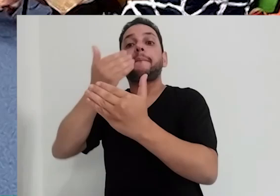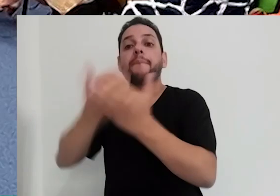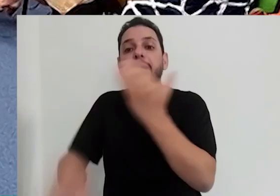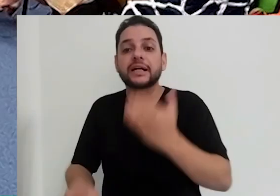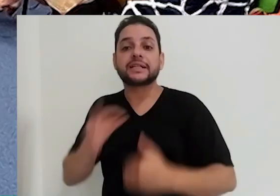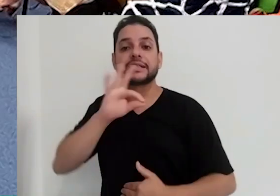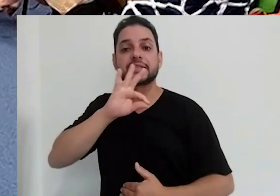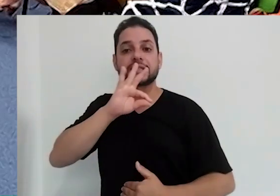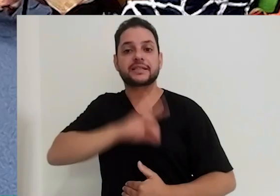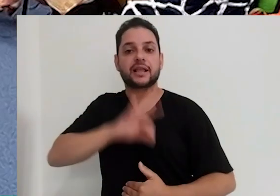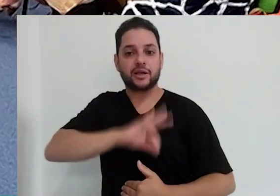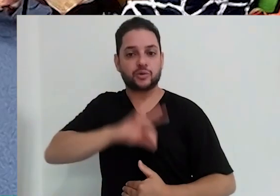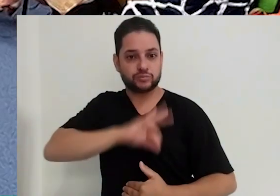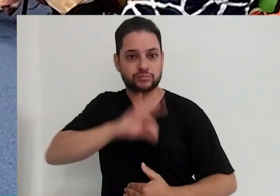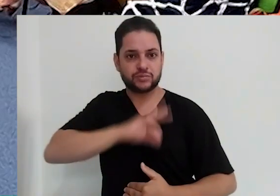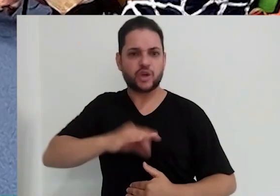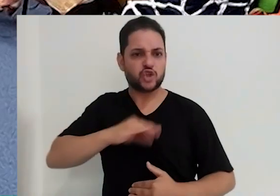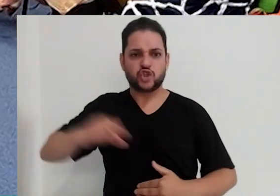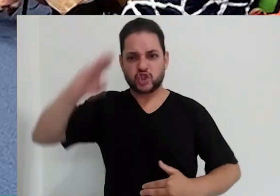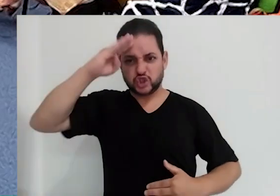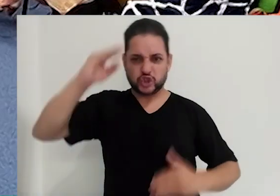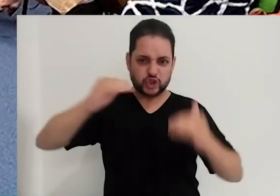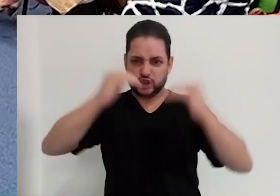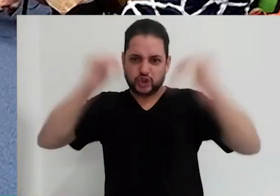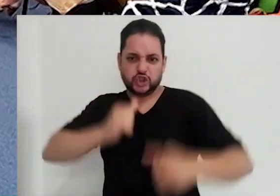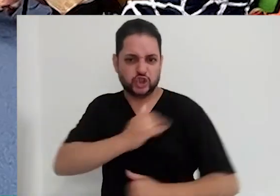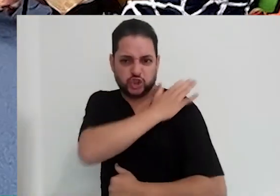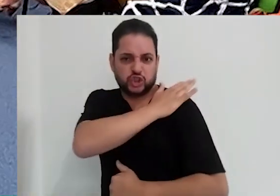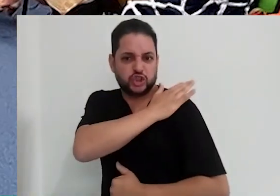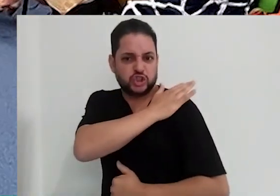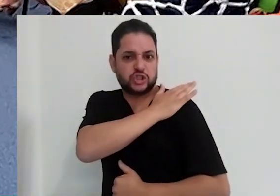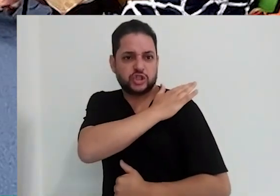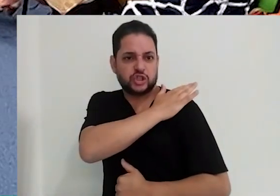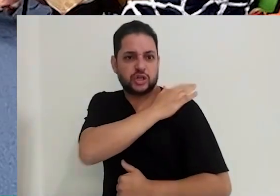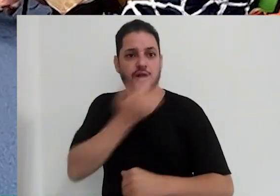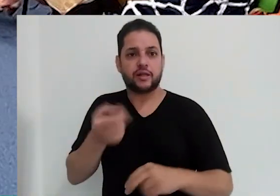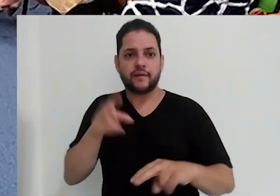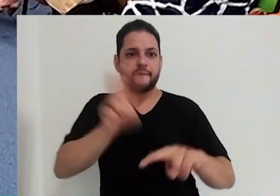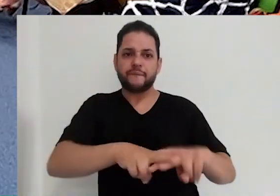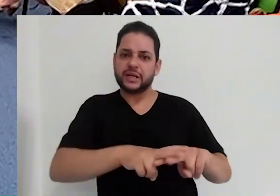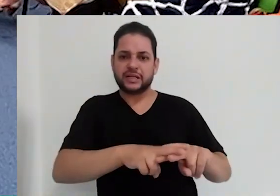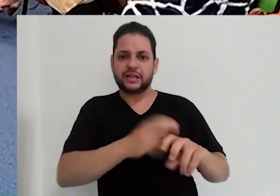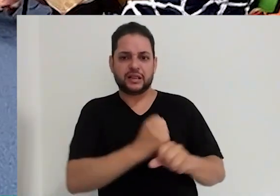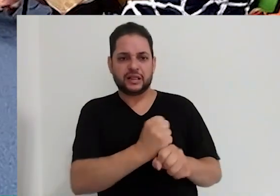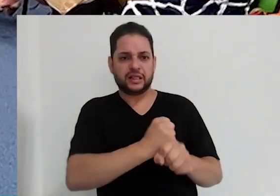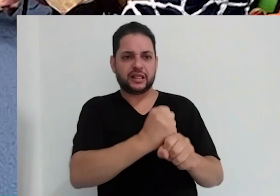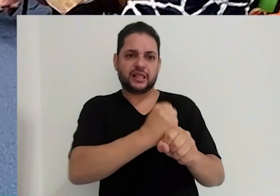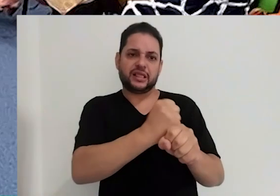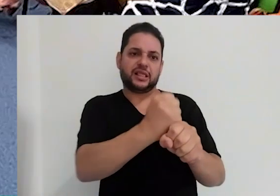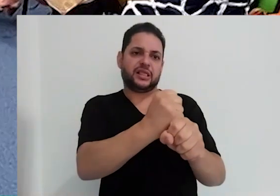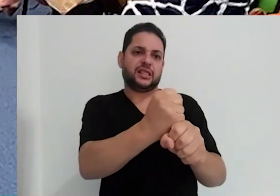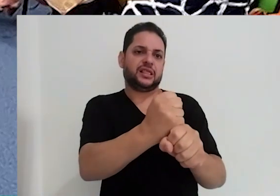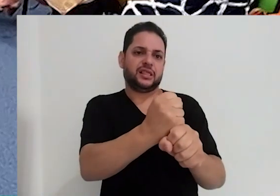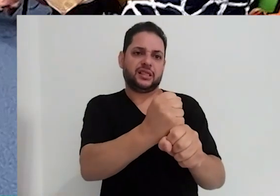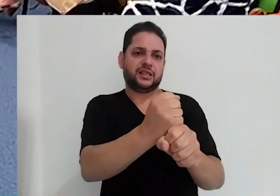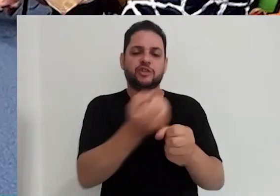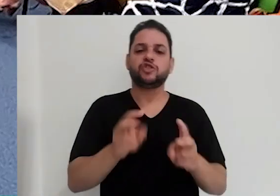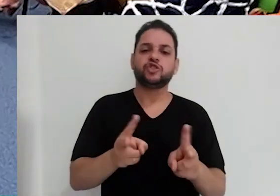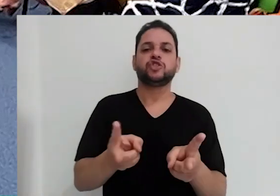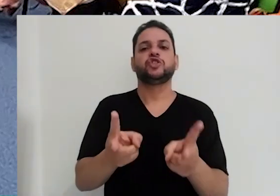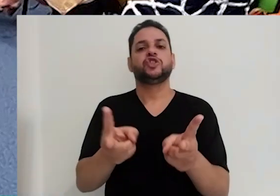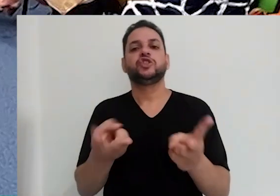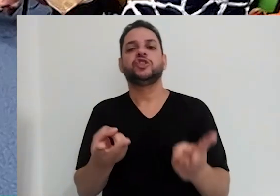perder a patente o cara é Coronel o cara é General o cara é não sei qu o cara não vai pra cadeia e fica sei lá quantos anos e sai continua ganhando o